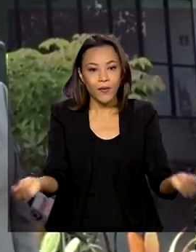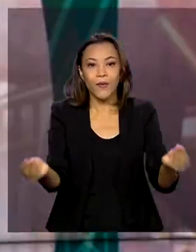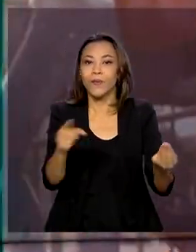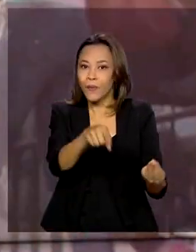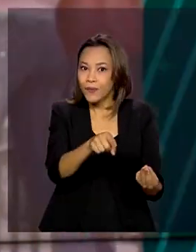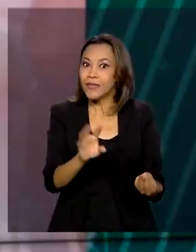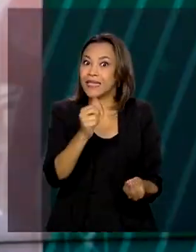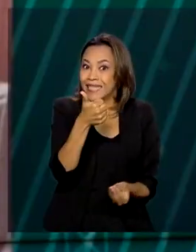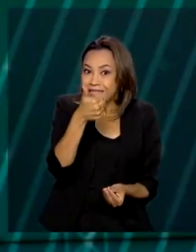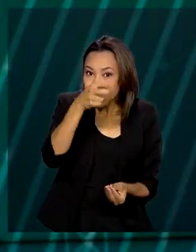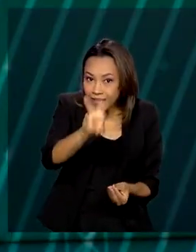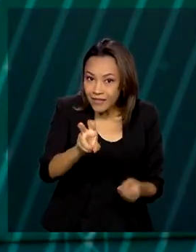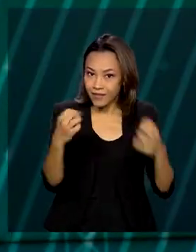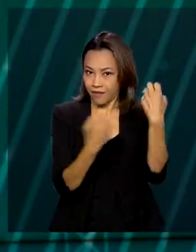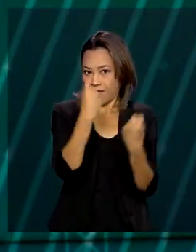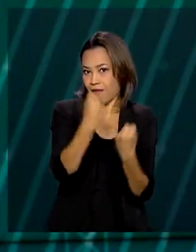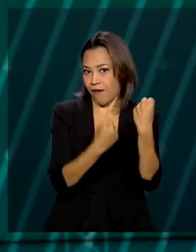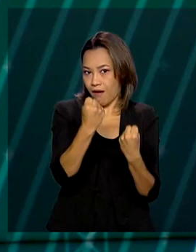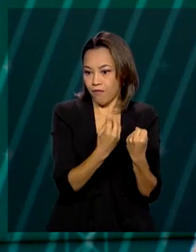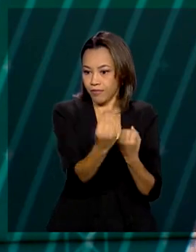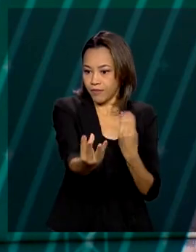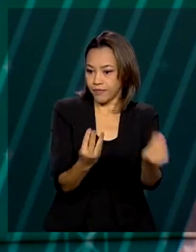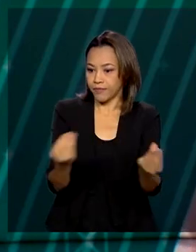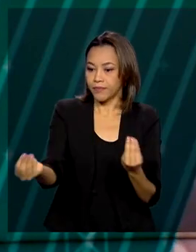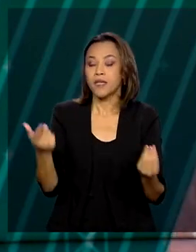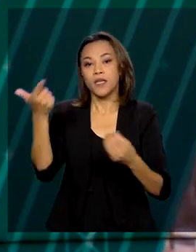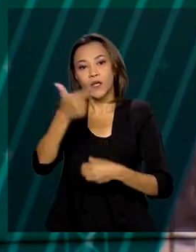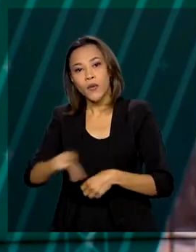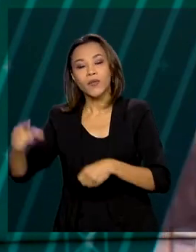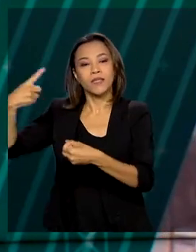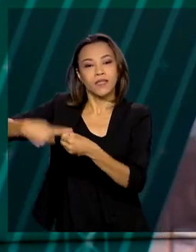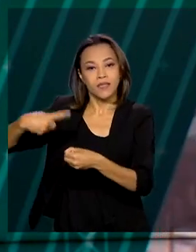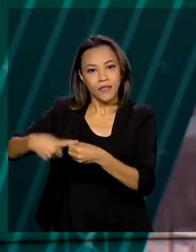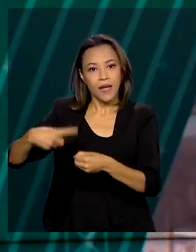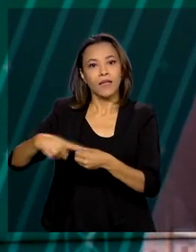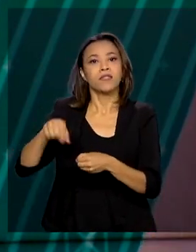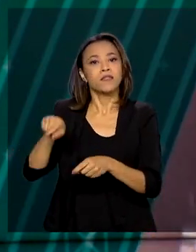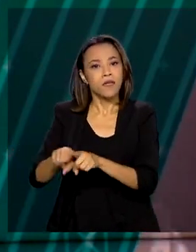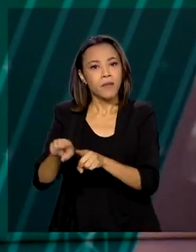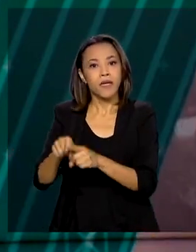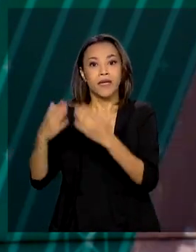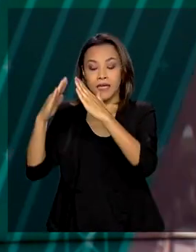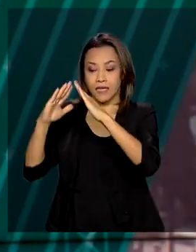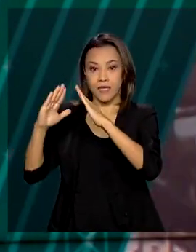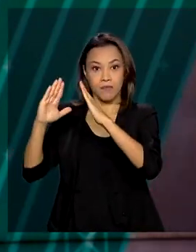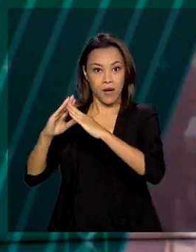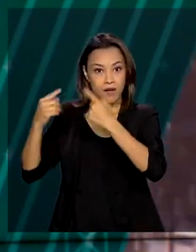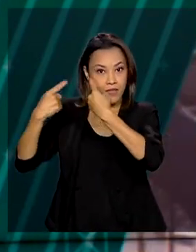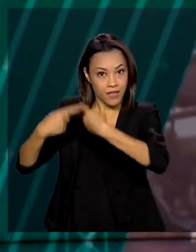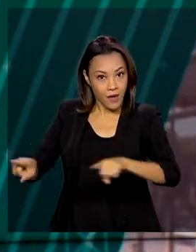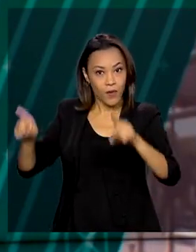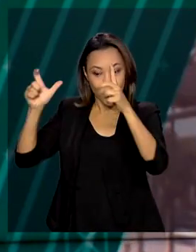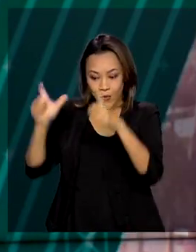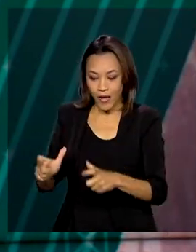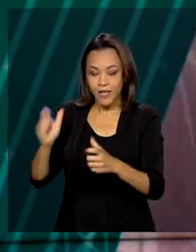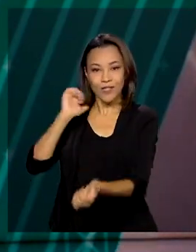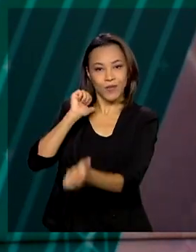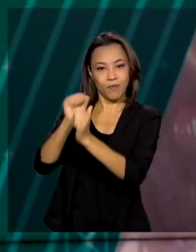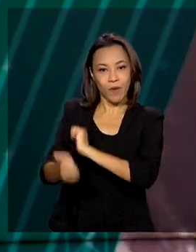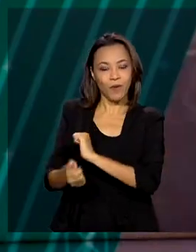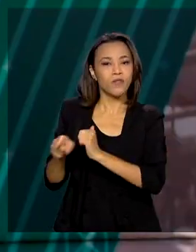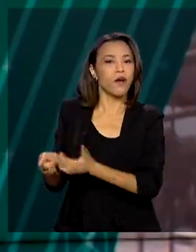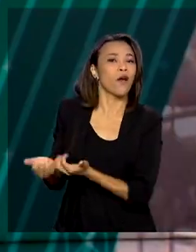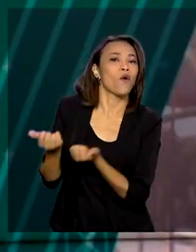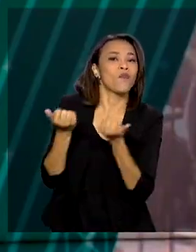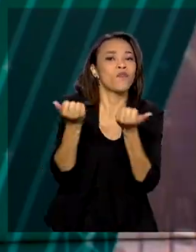veículos. Ainda no estado, em Serra Talhada, Onyx Lorenzoni inaugurou uma unidade do Estação Cidadania Esporte, que vai